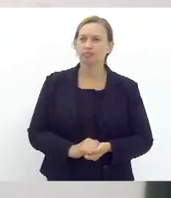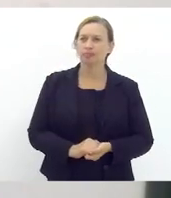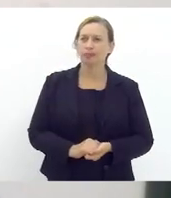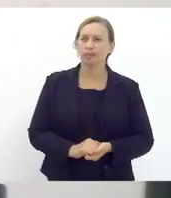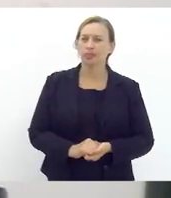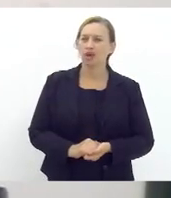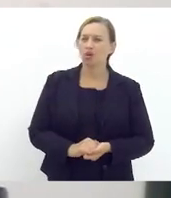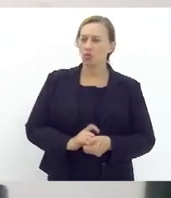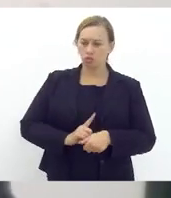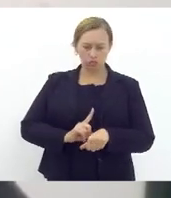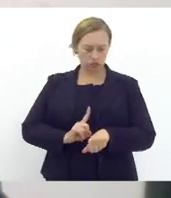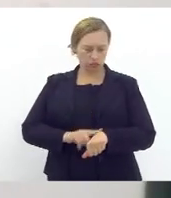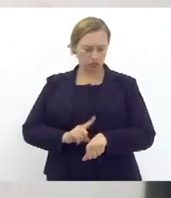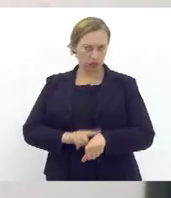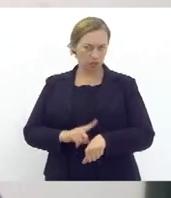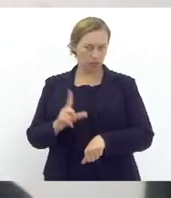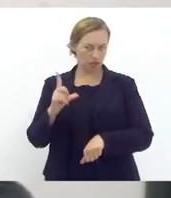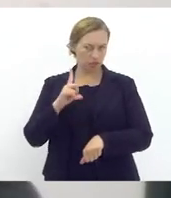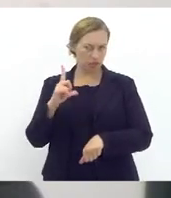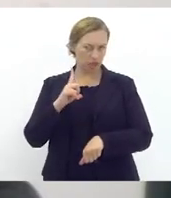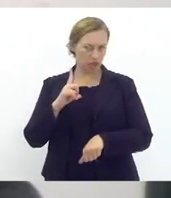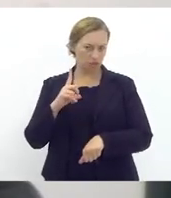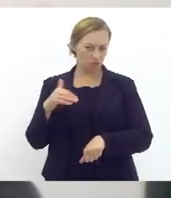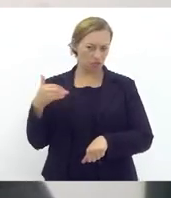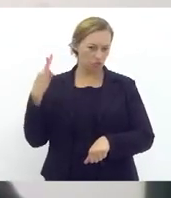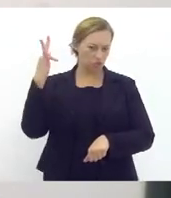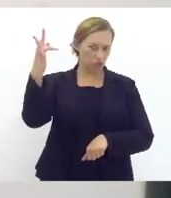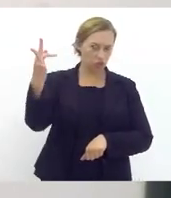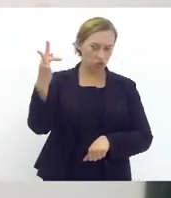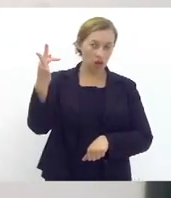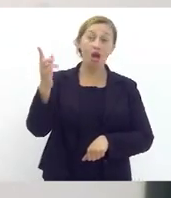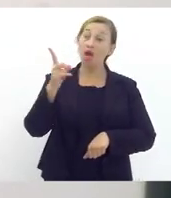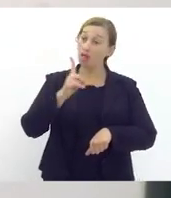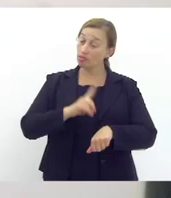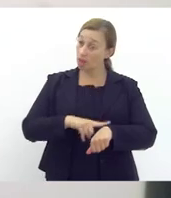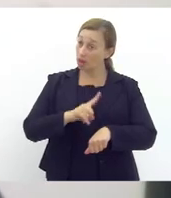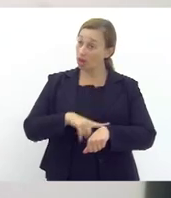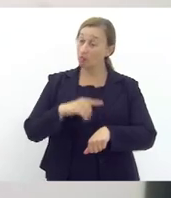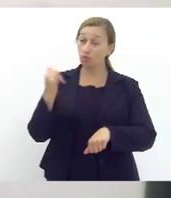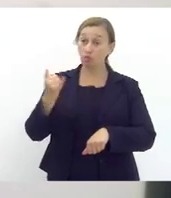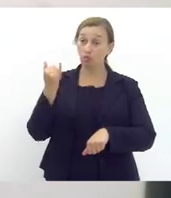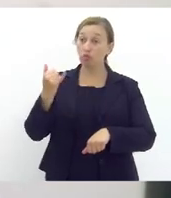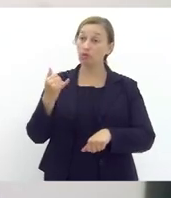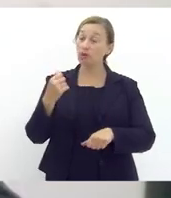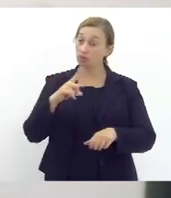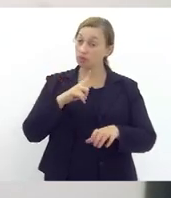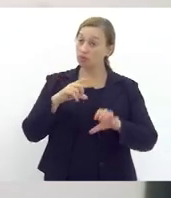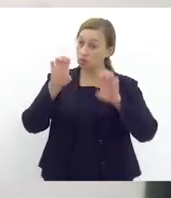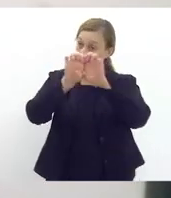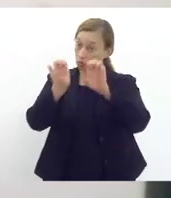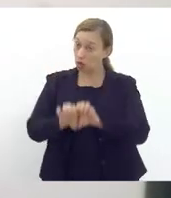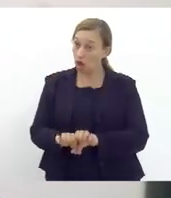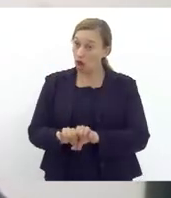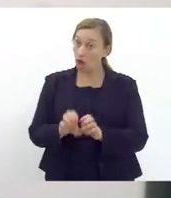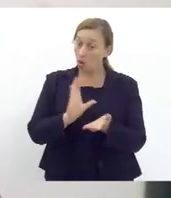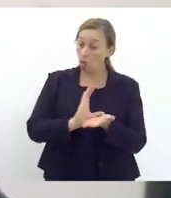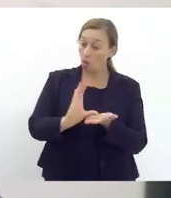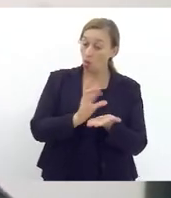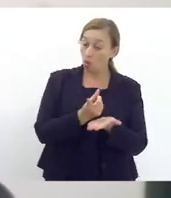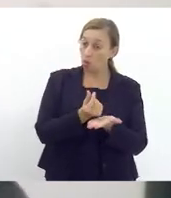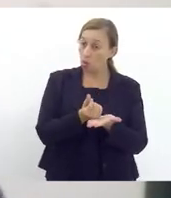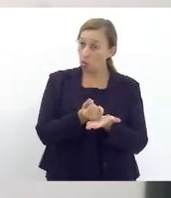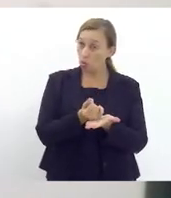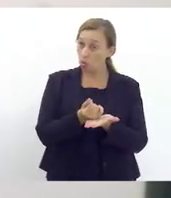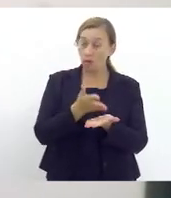o tempo que a gente tem daqui para frente é tempo suficiente para a gente poder estruturar um fundo para